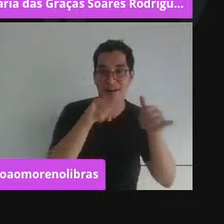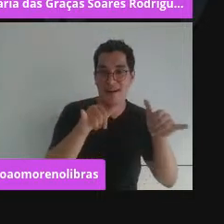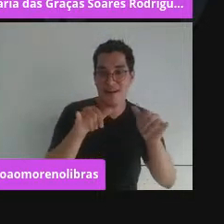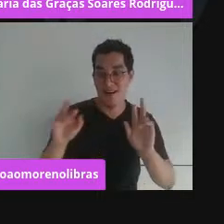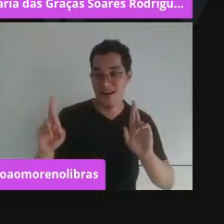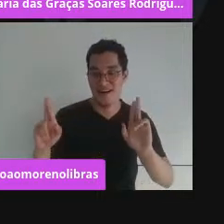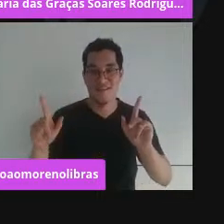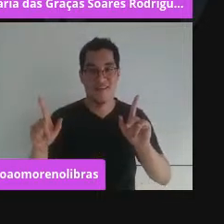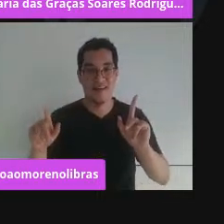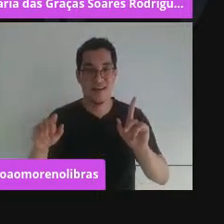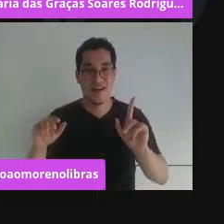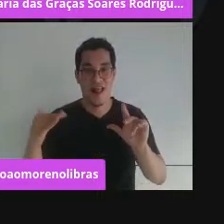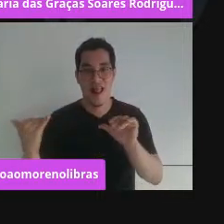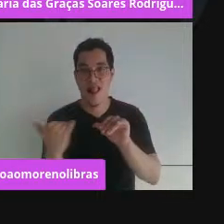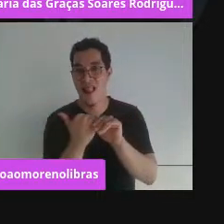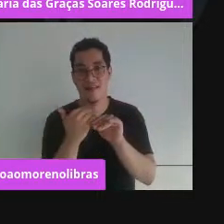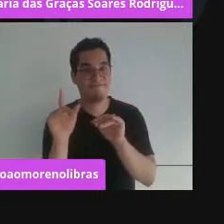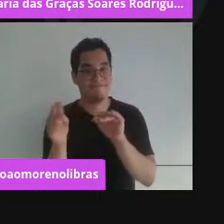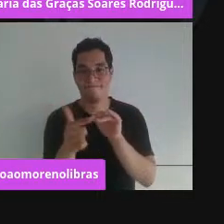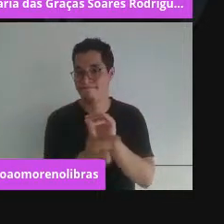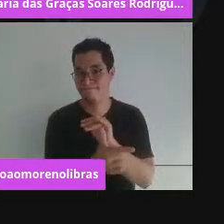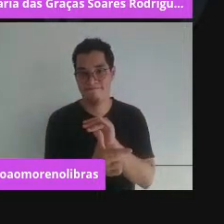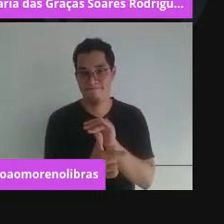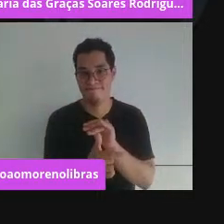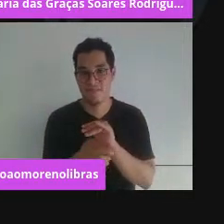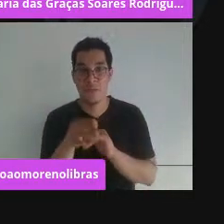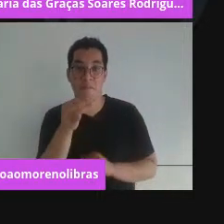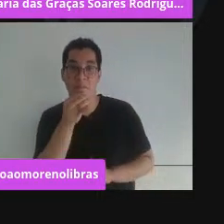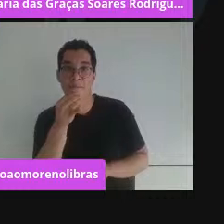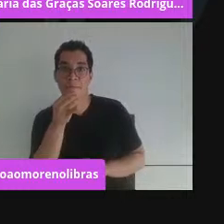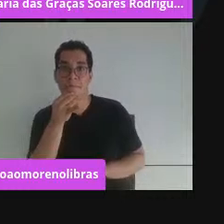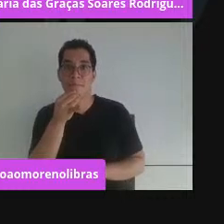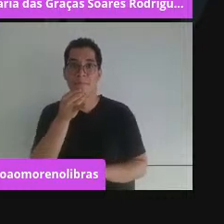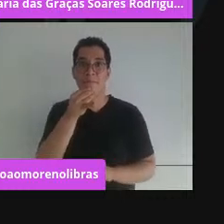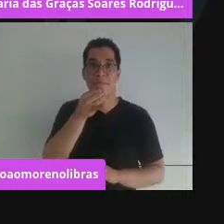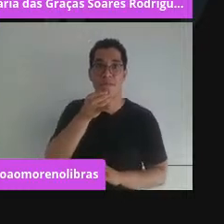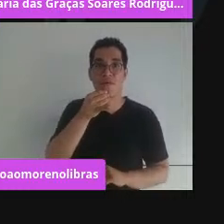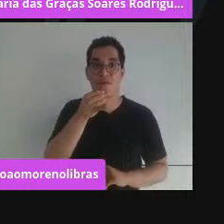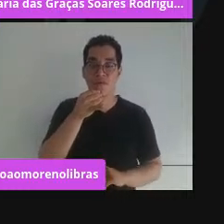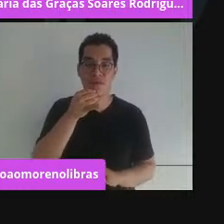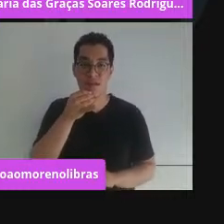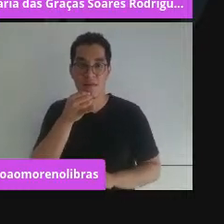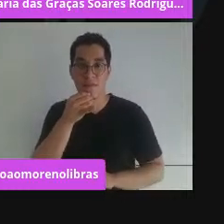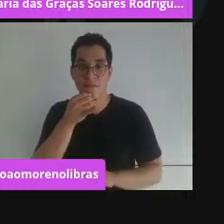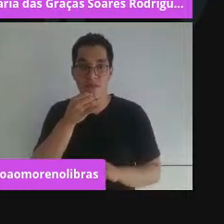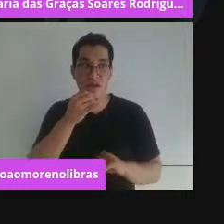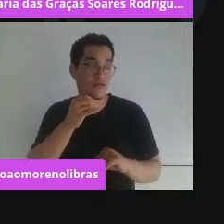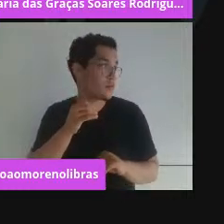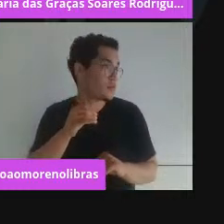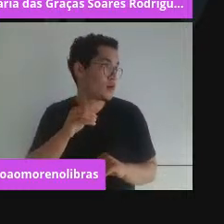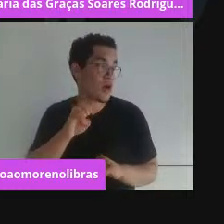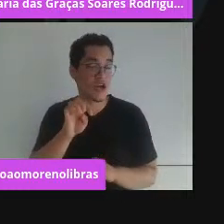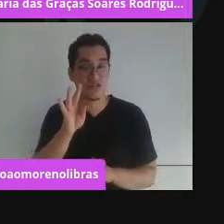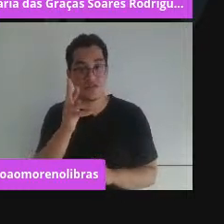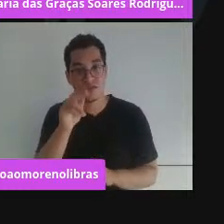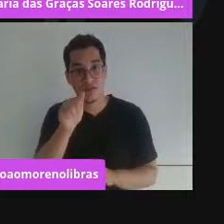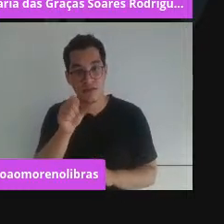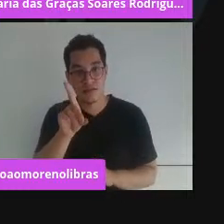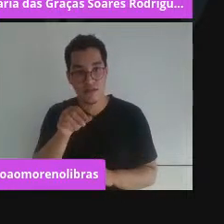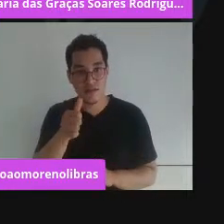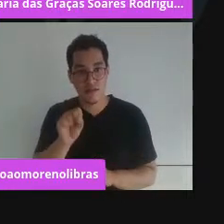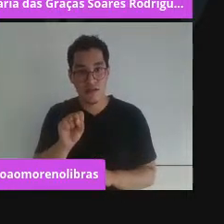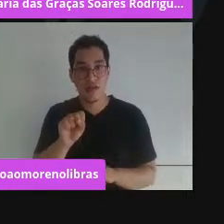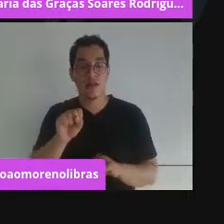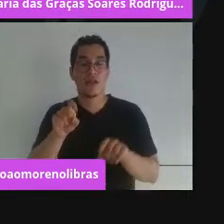dizer: vão construir estradas e trabalhar na conservação da cidade e prédios públicos, e de noite não vai dormir, não.